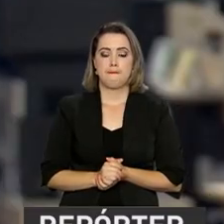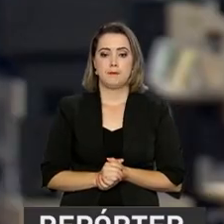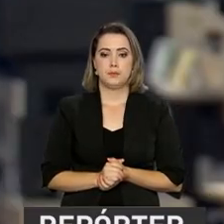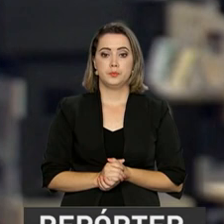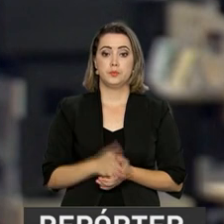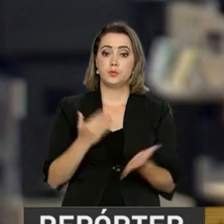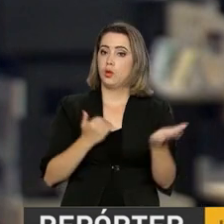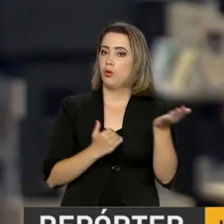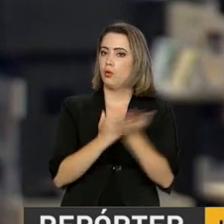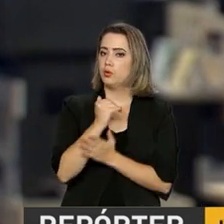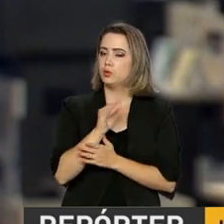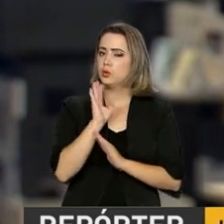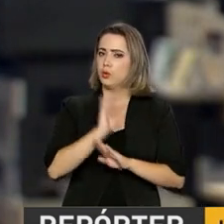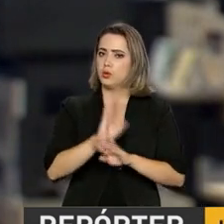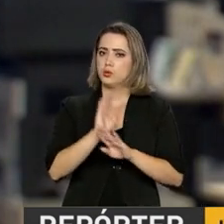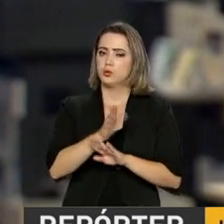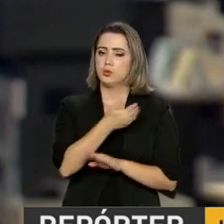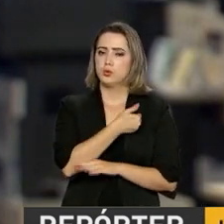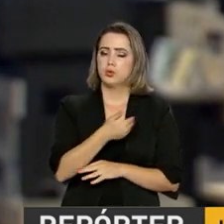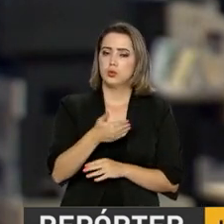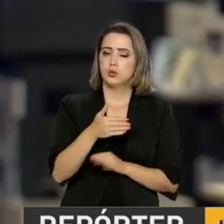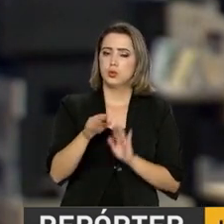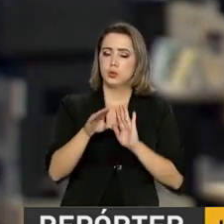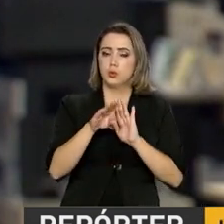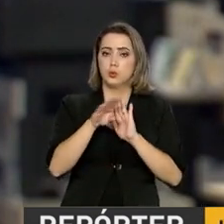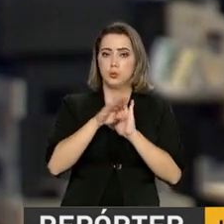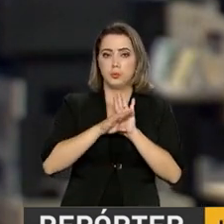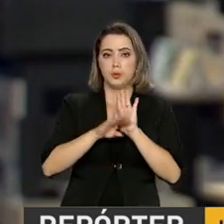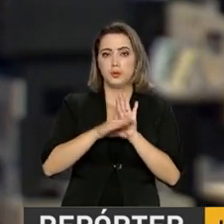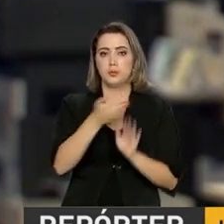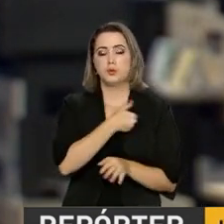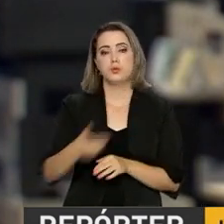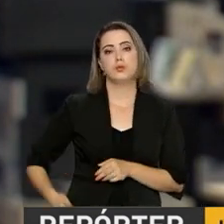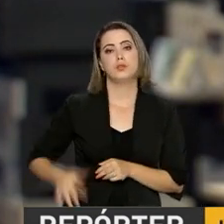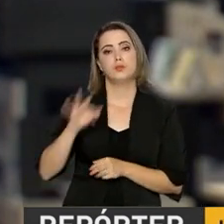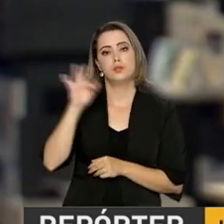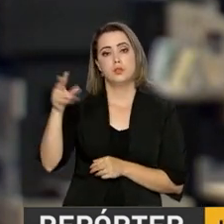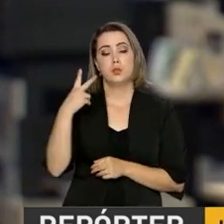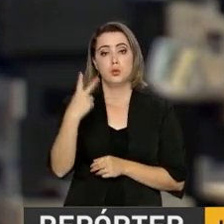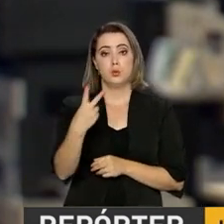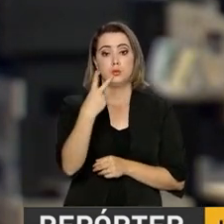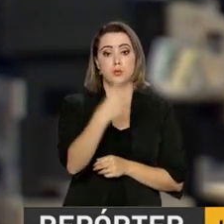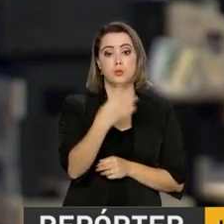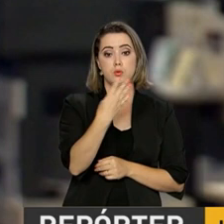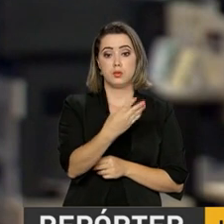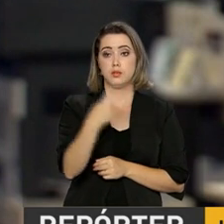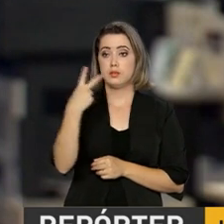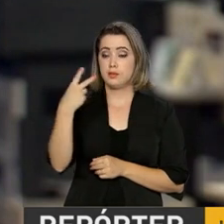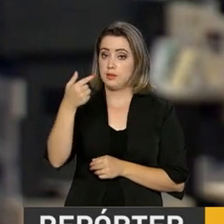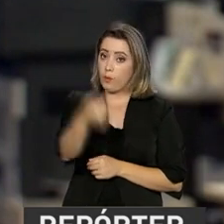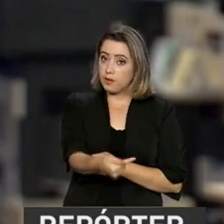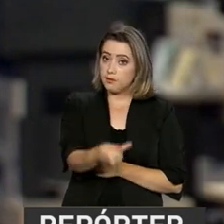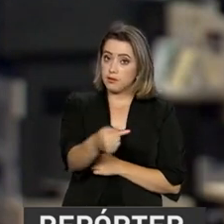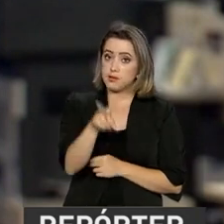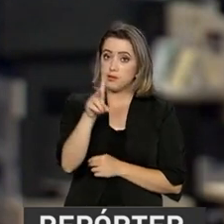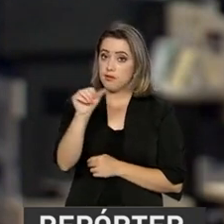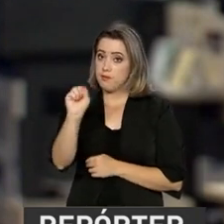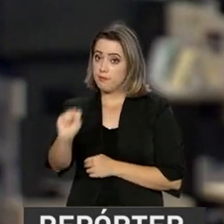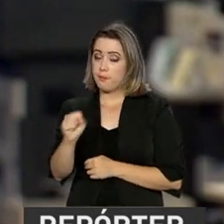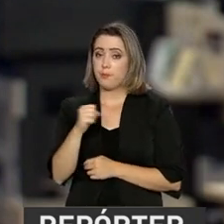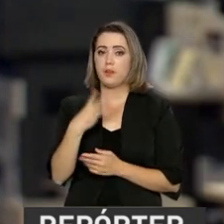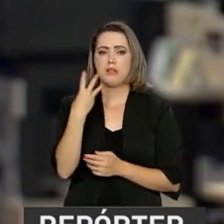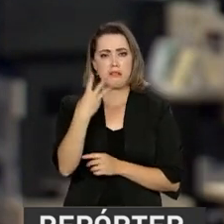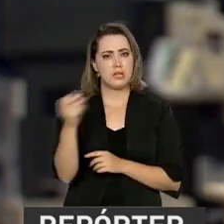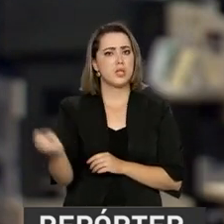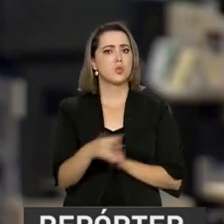foram mantidas com ajuda do programa do governo federal 2247 vagas três novas empresas aderiram ao PSE